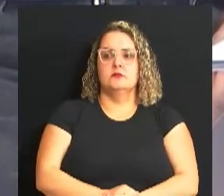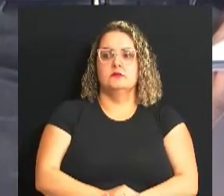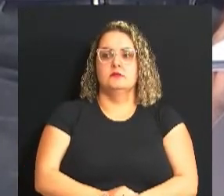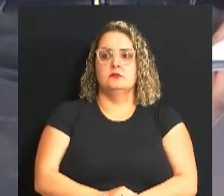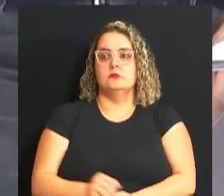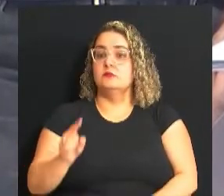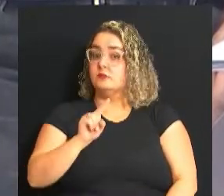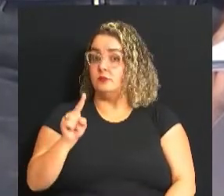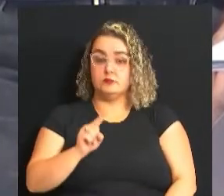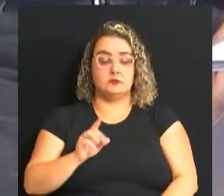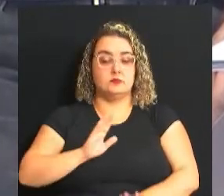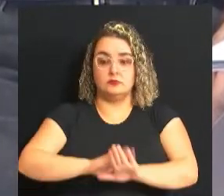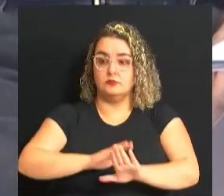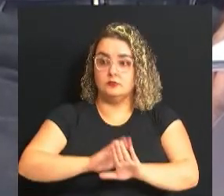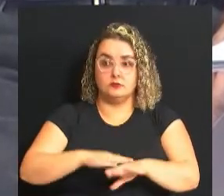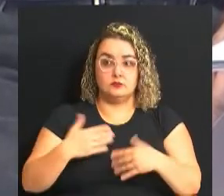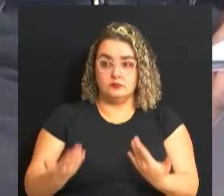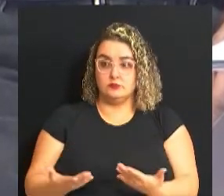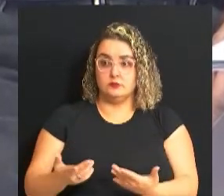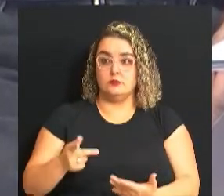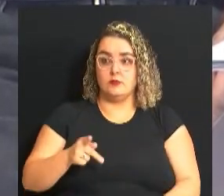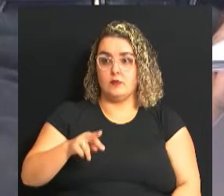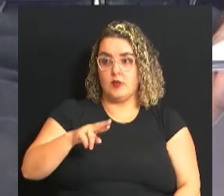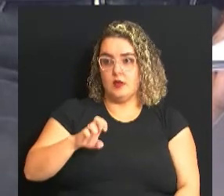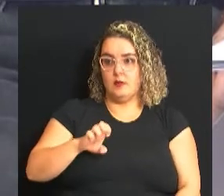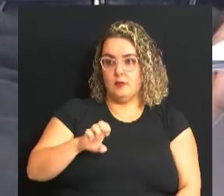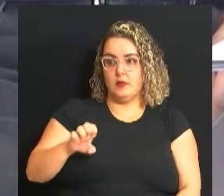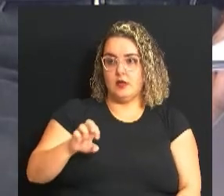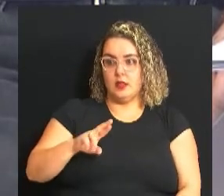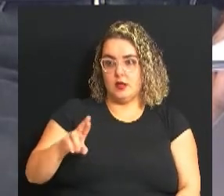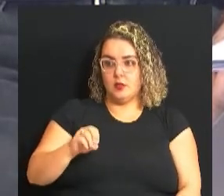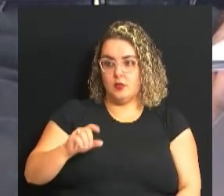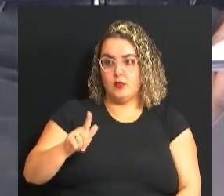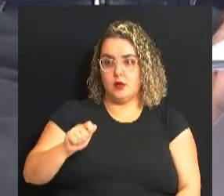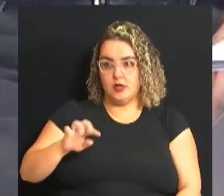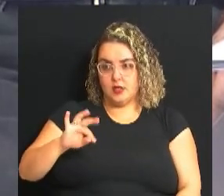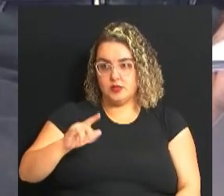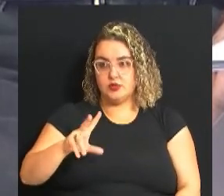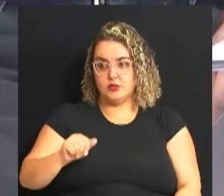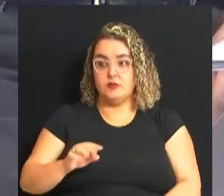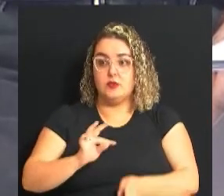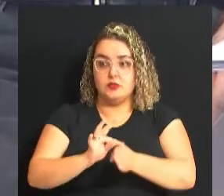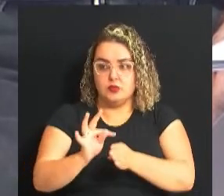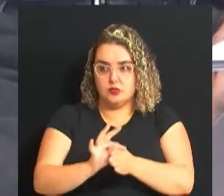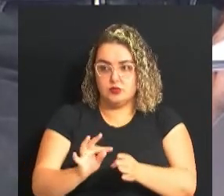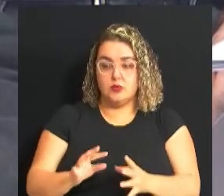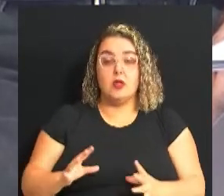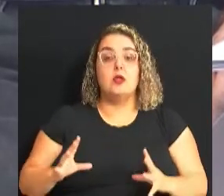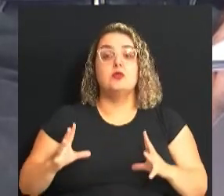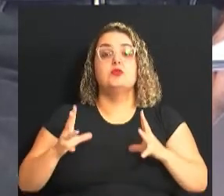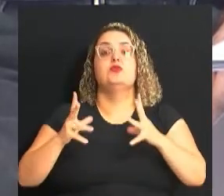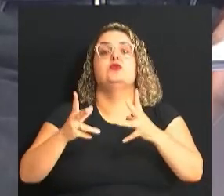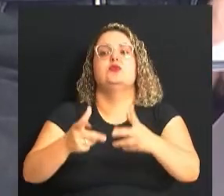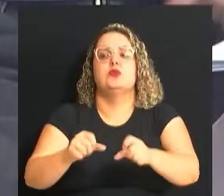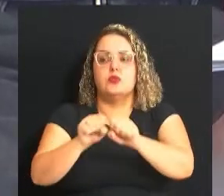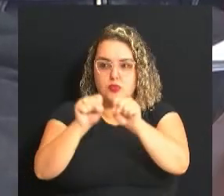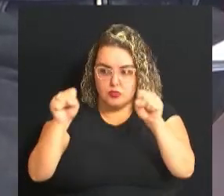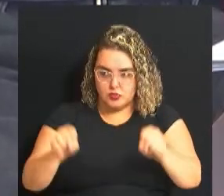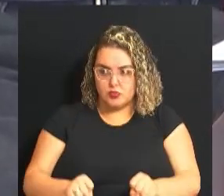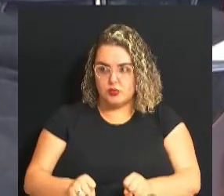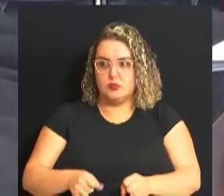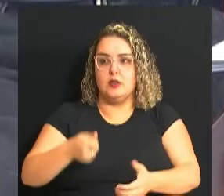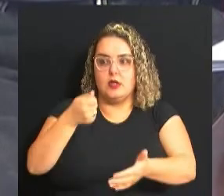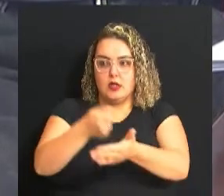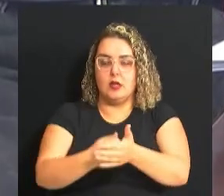uma atribuição, uma prerrogativa do conselheiro tutelar. Essa é uma atribuição de todo o sistema de garantia de direitos,